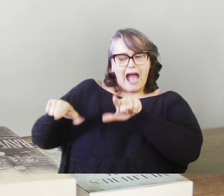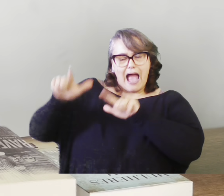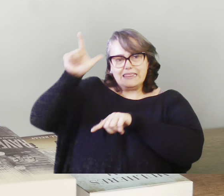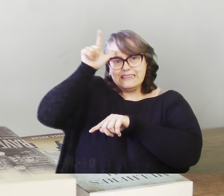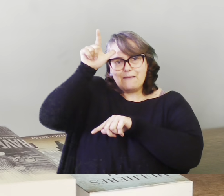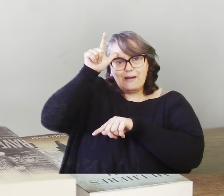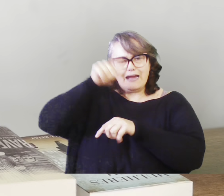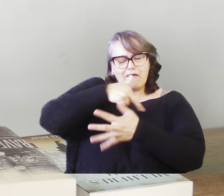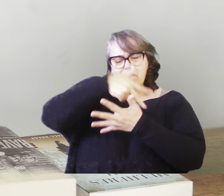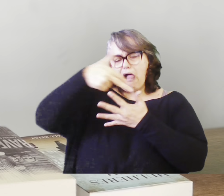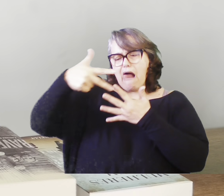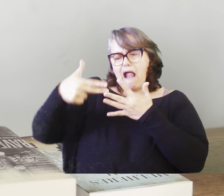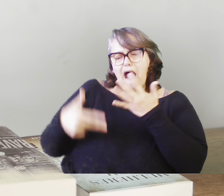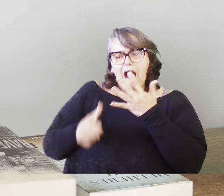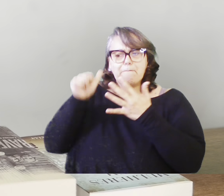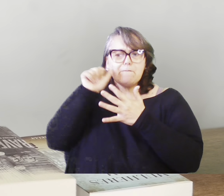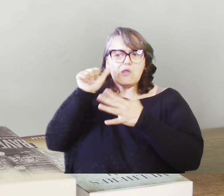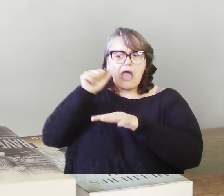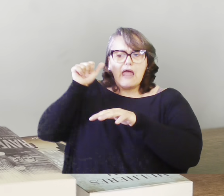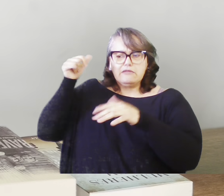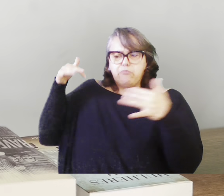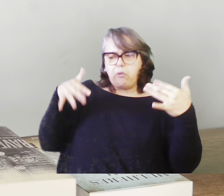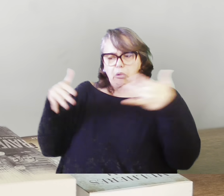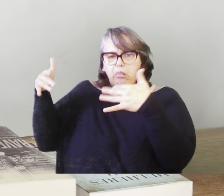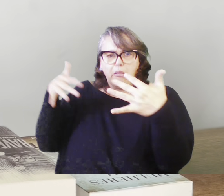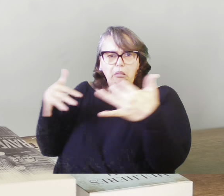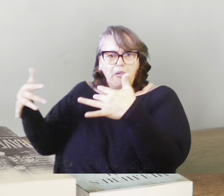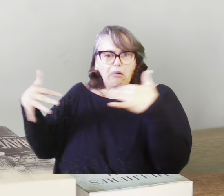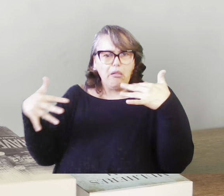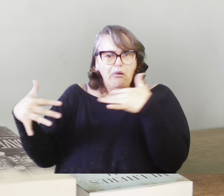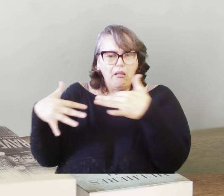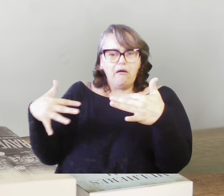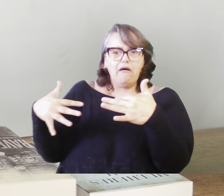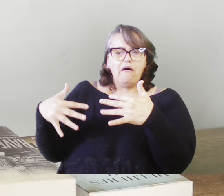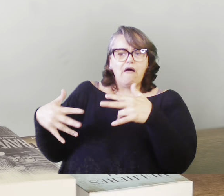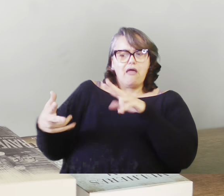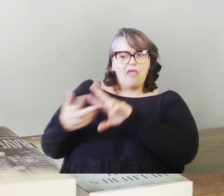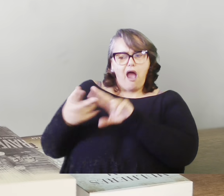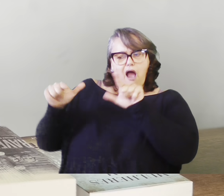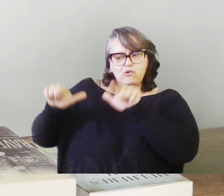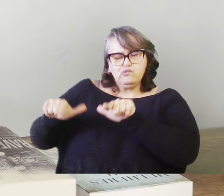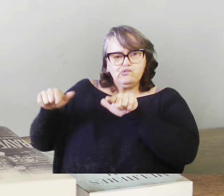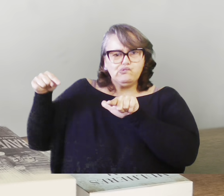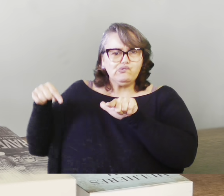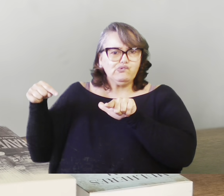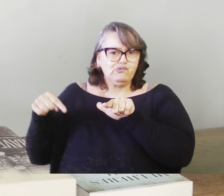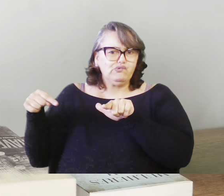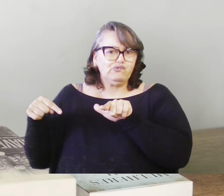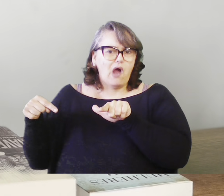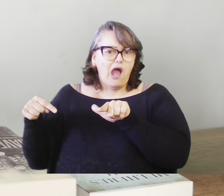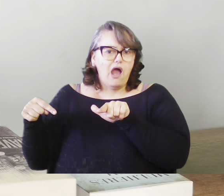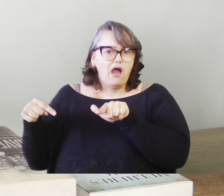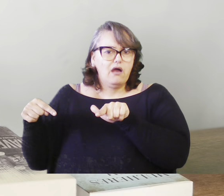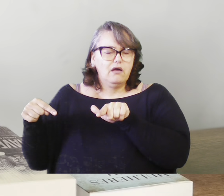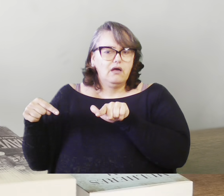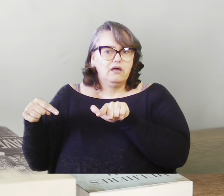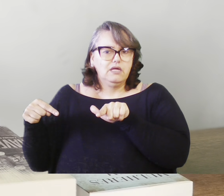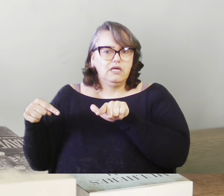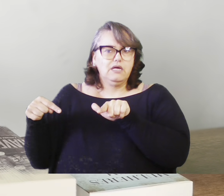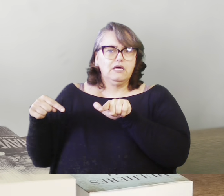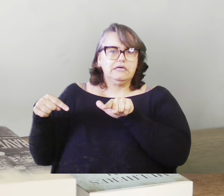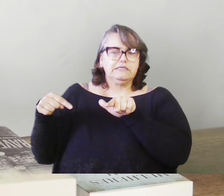de concentração passaram centenas de milhares de mulheres e esse campo de concentração